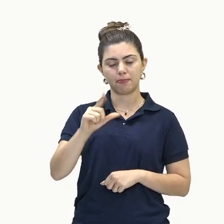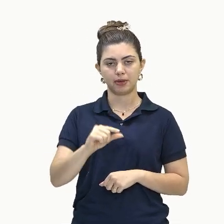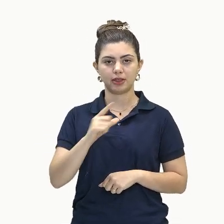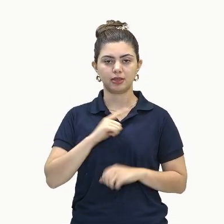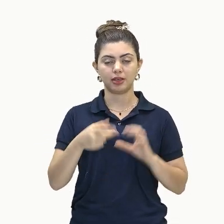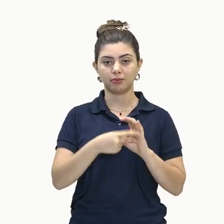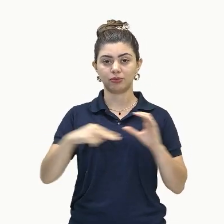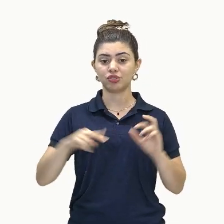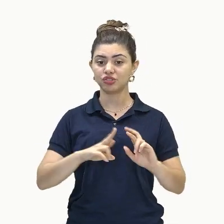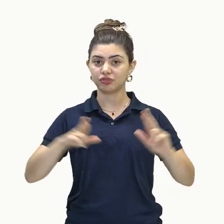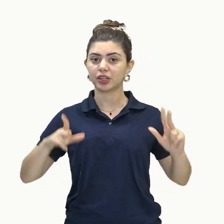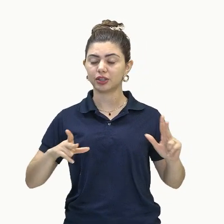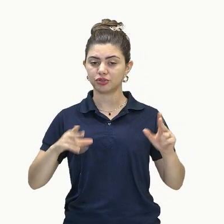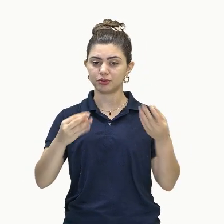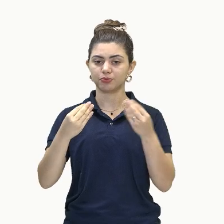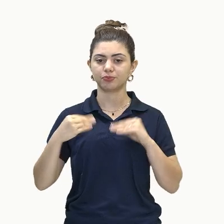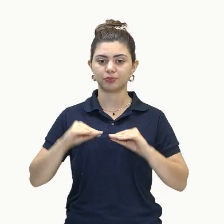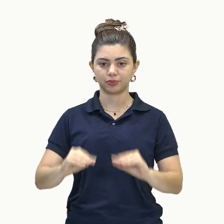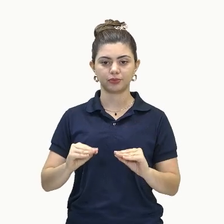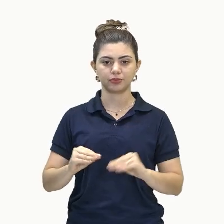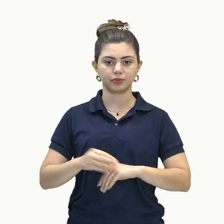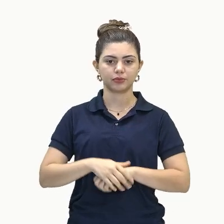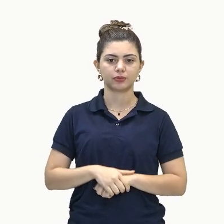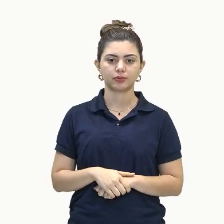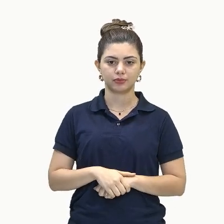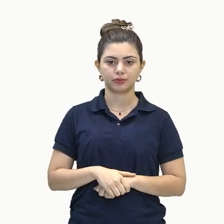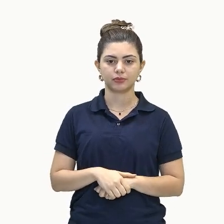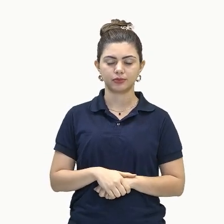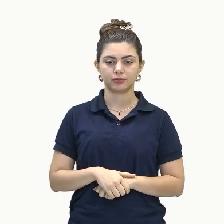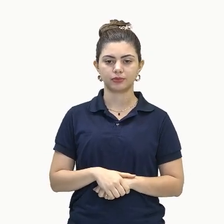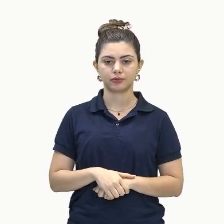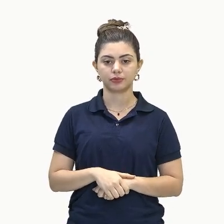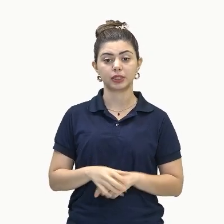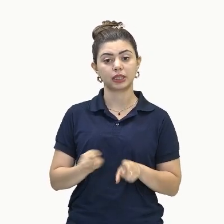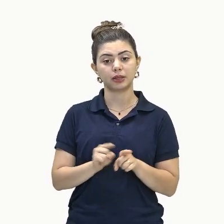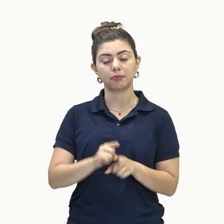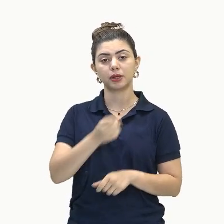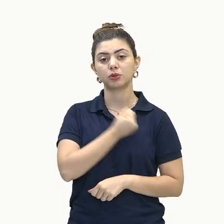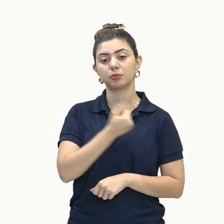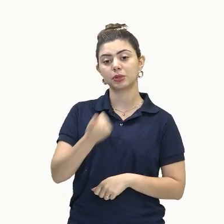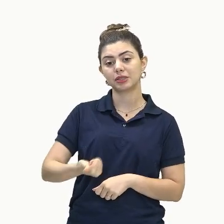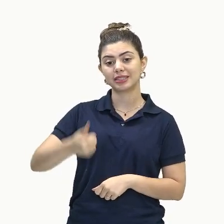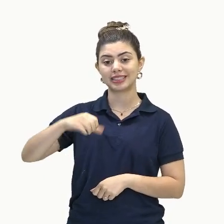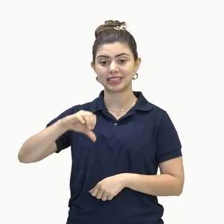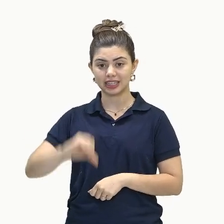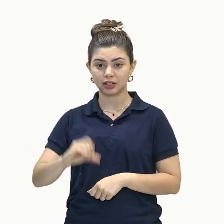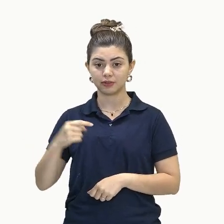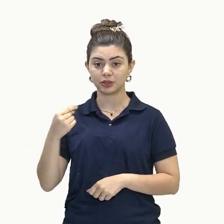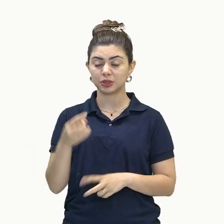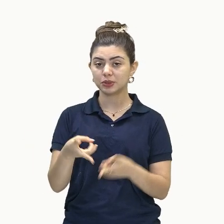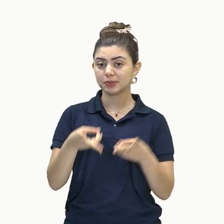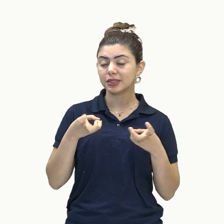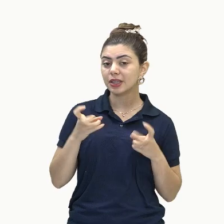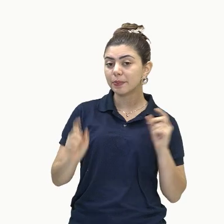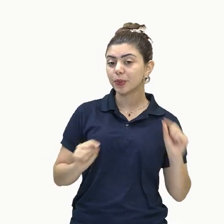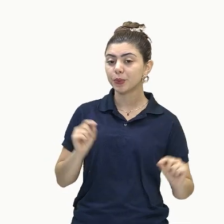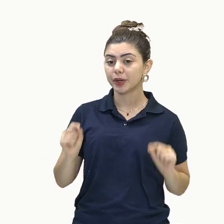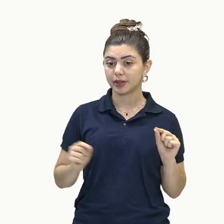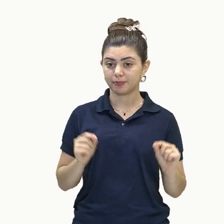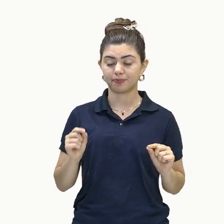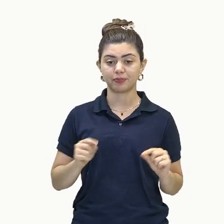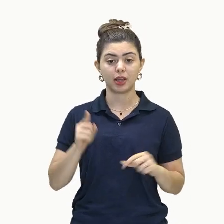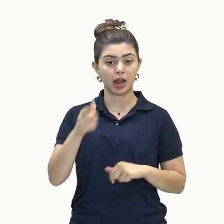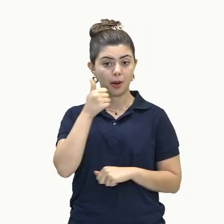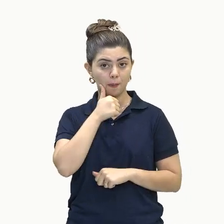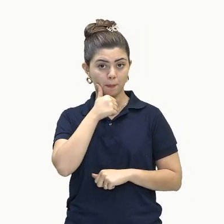para esta condição. Da mesma maneira, quando a gente olha para o indivíduo 19, nós percebemos que o seu